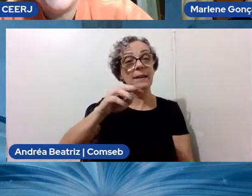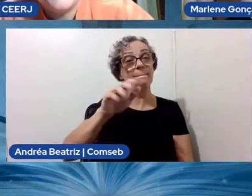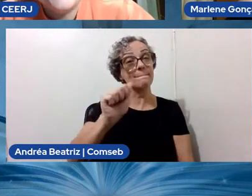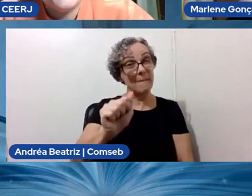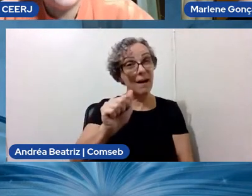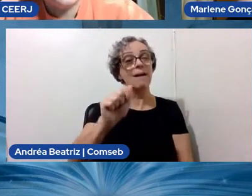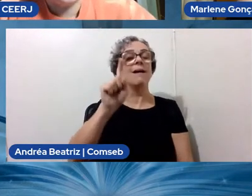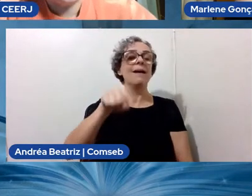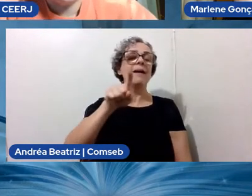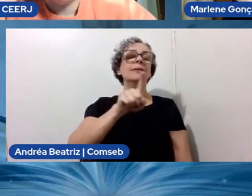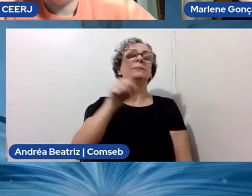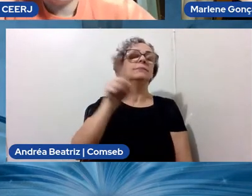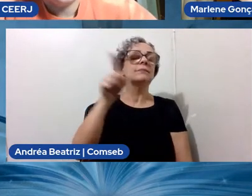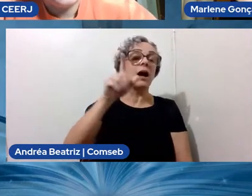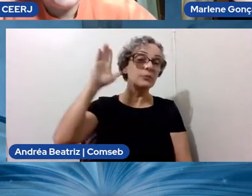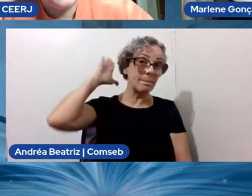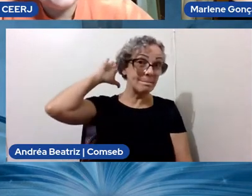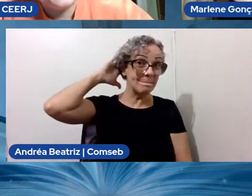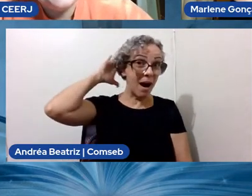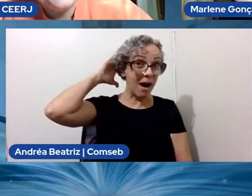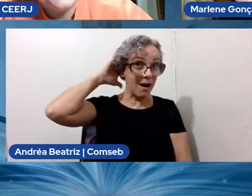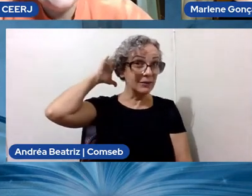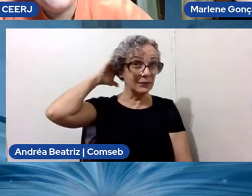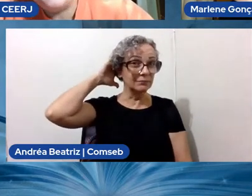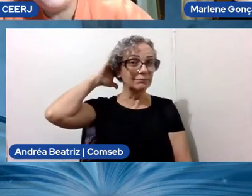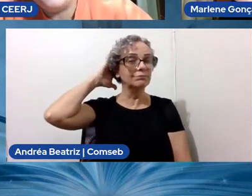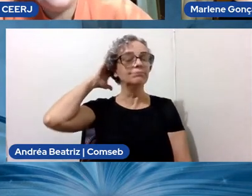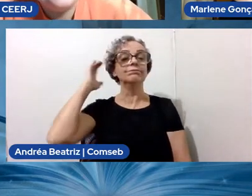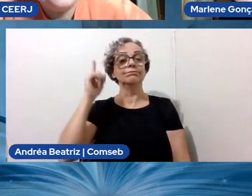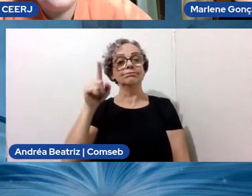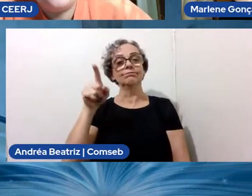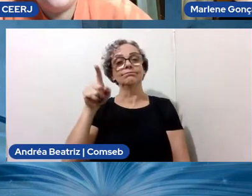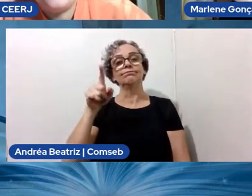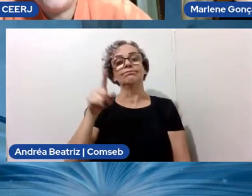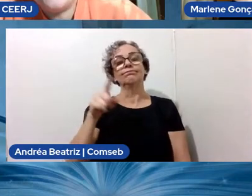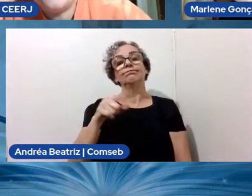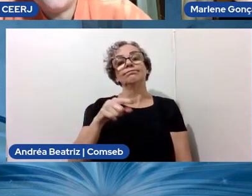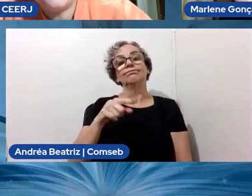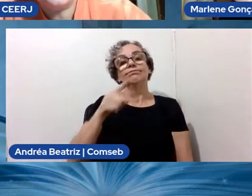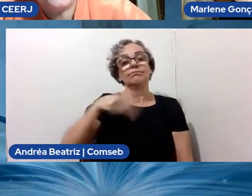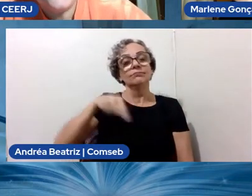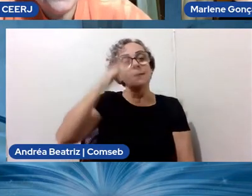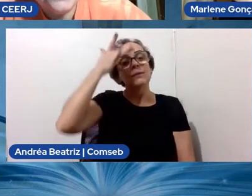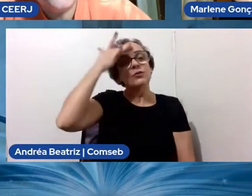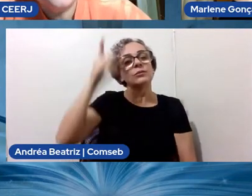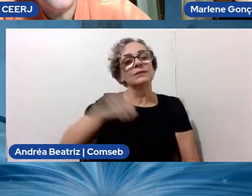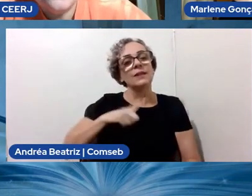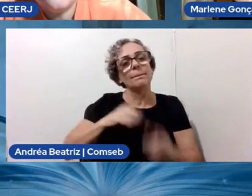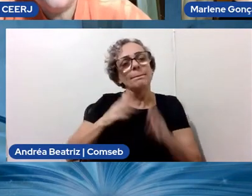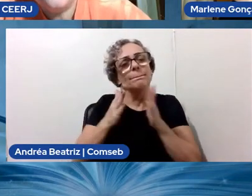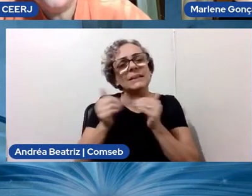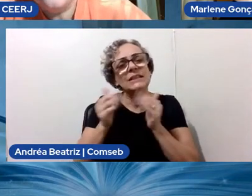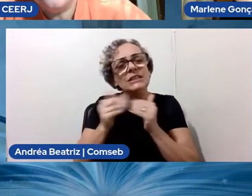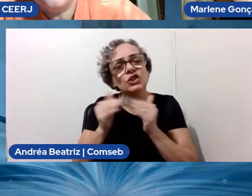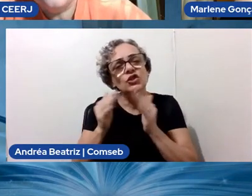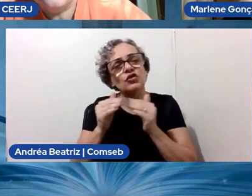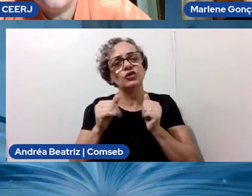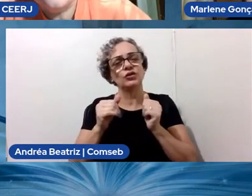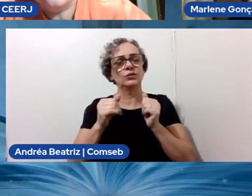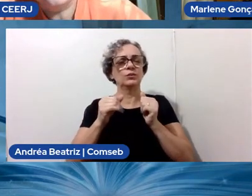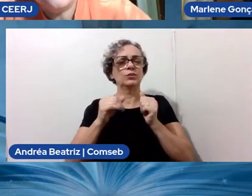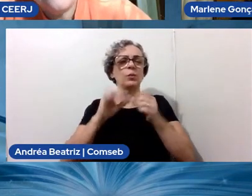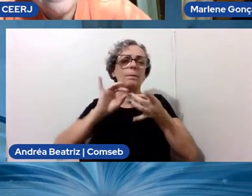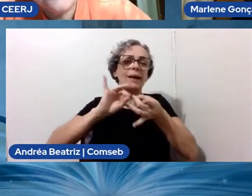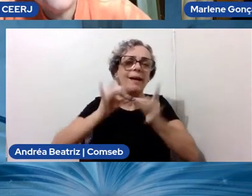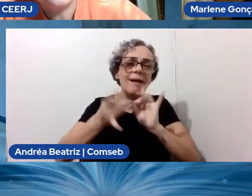fazendo. E, então, o pessoal tem pedido orações. Nós temos visto, né, já